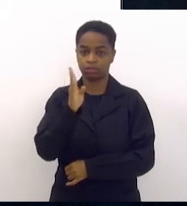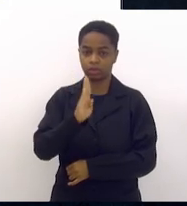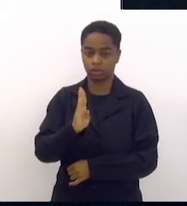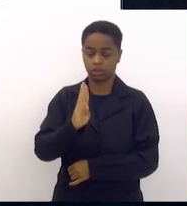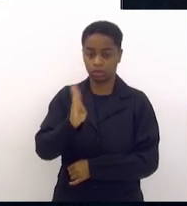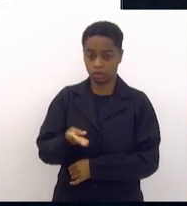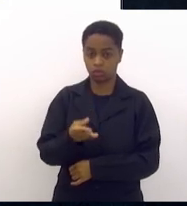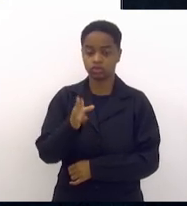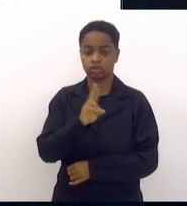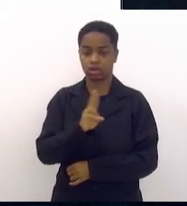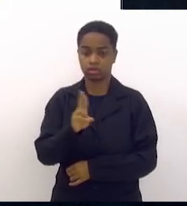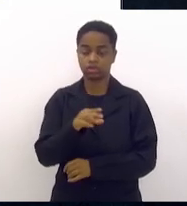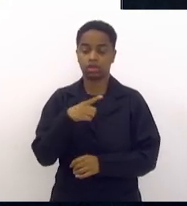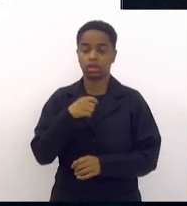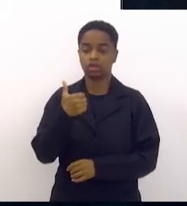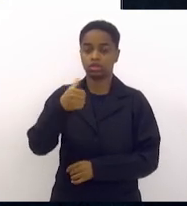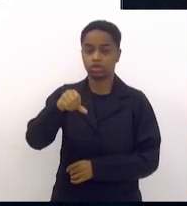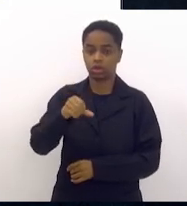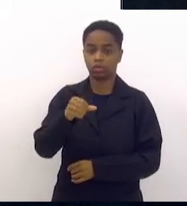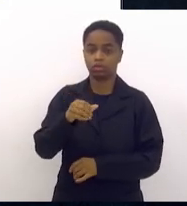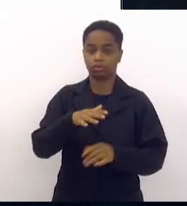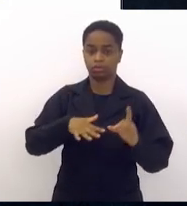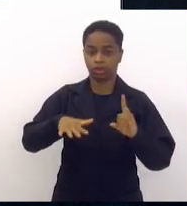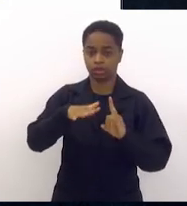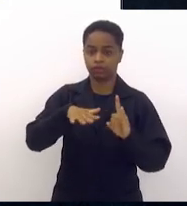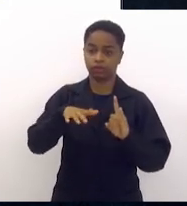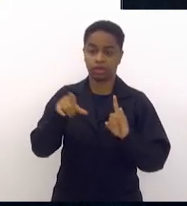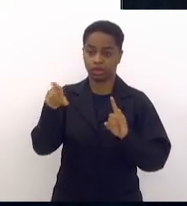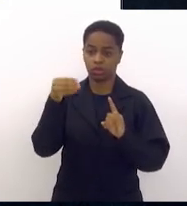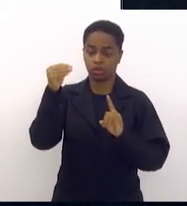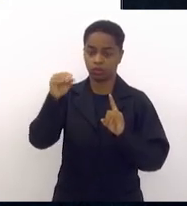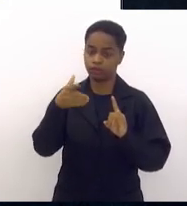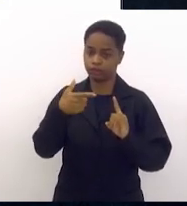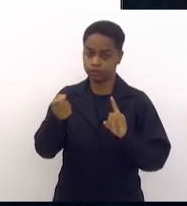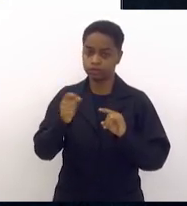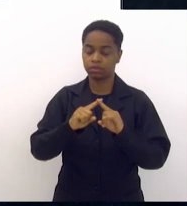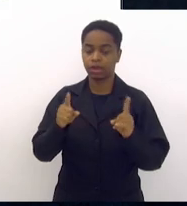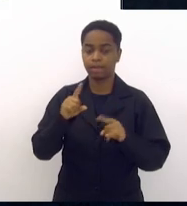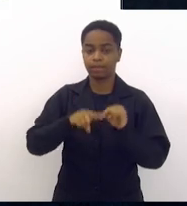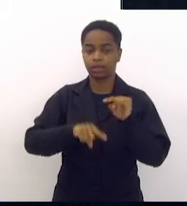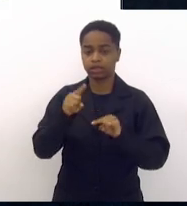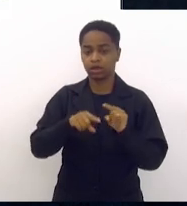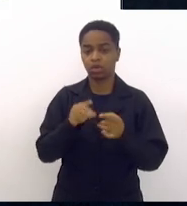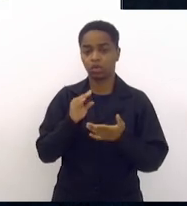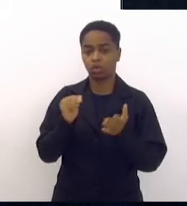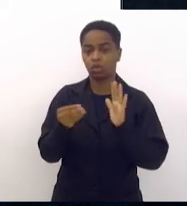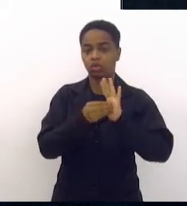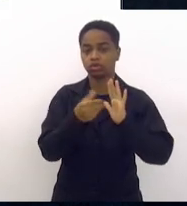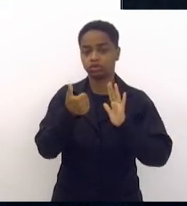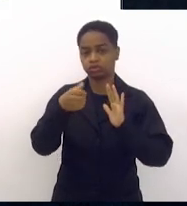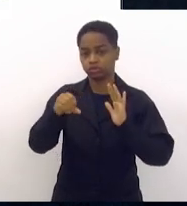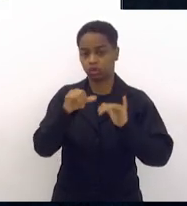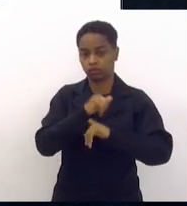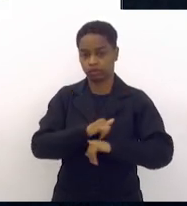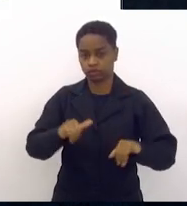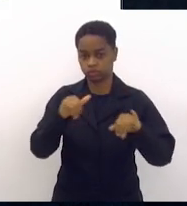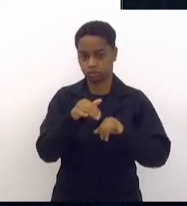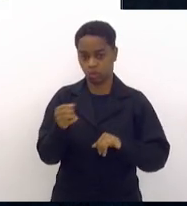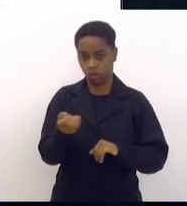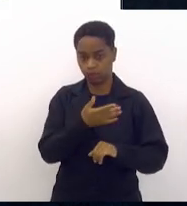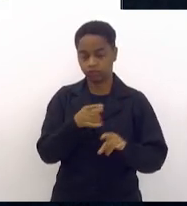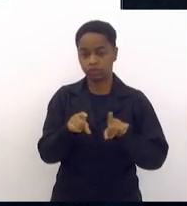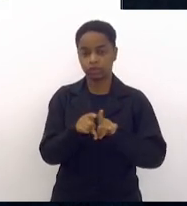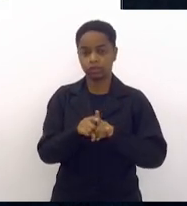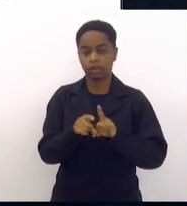19 plataformas ali tá 20 Mas enfim no pac no material do pack tem 19 plataformas anunciadas e